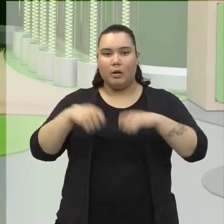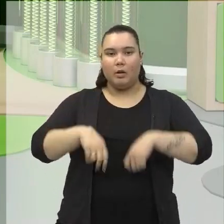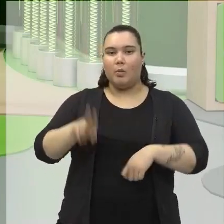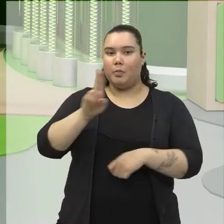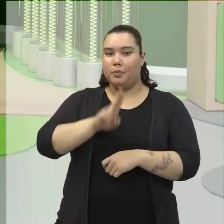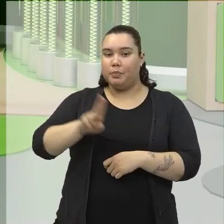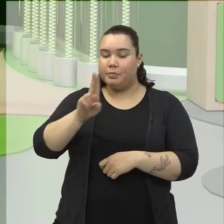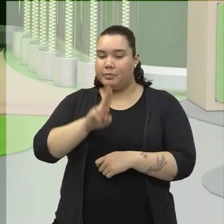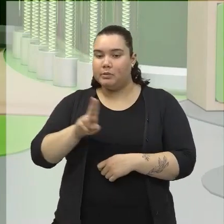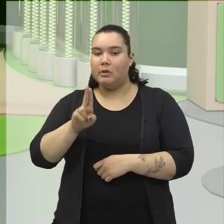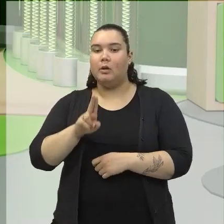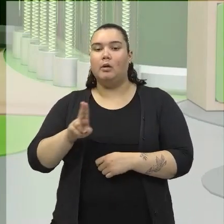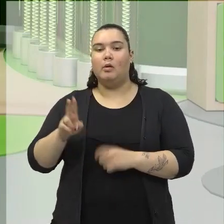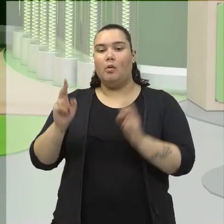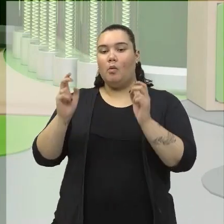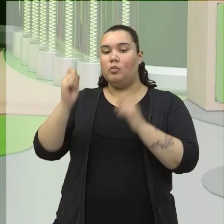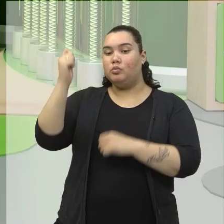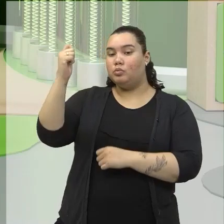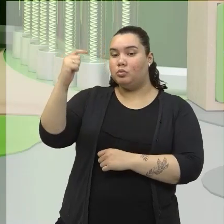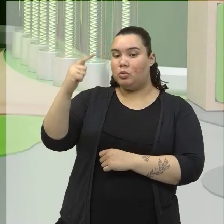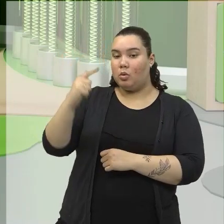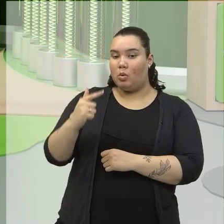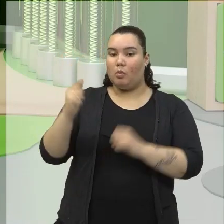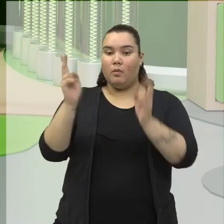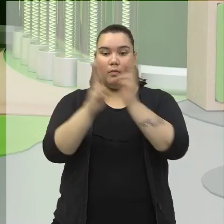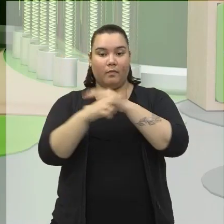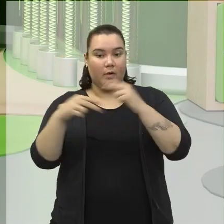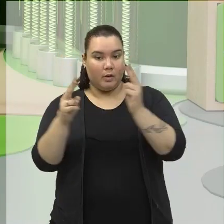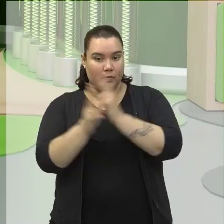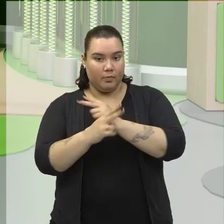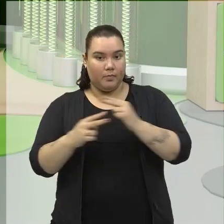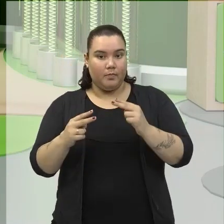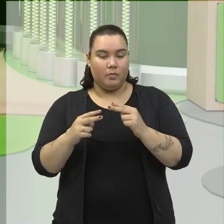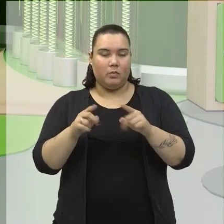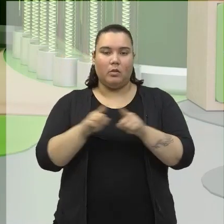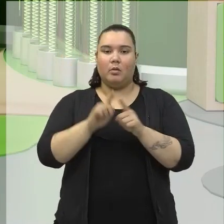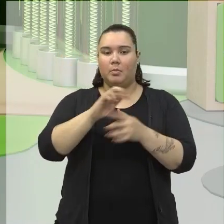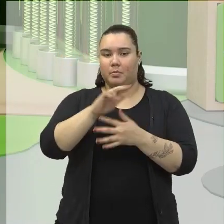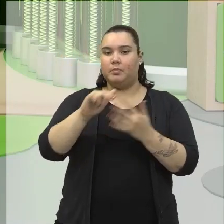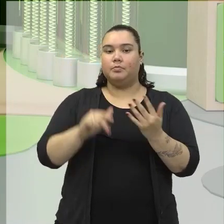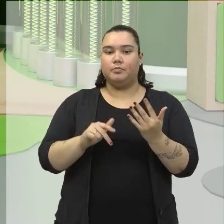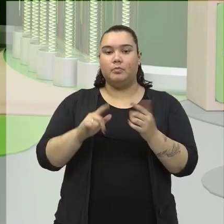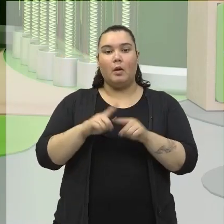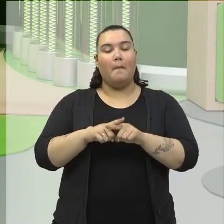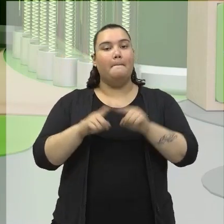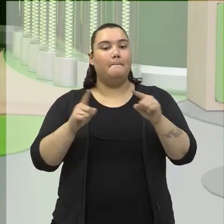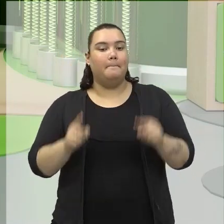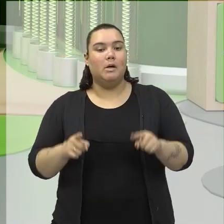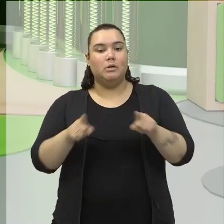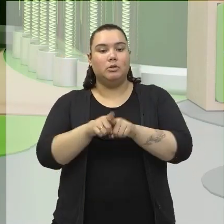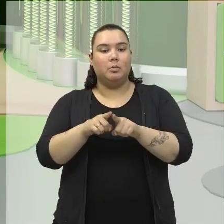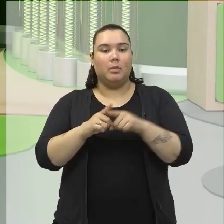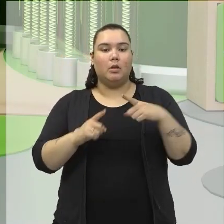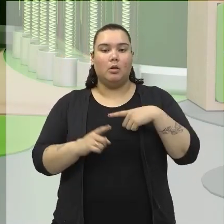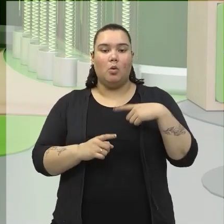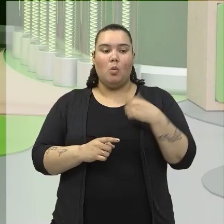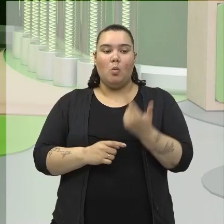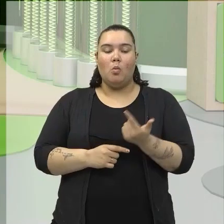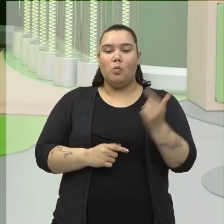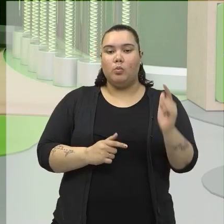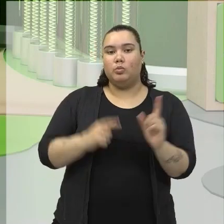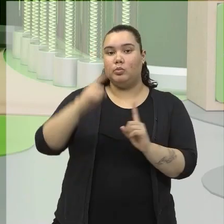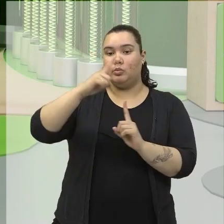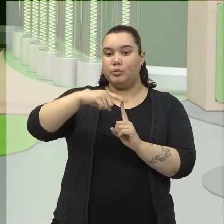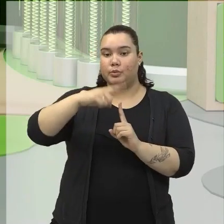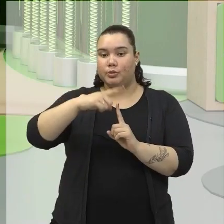pôde visualizar, no caso do sol e do vento, entre outros, Mas existem ali alguns tipos de